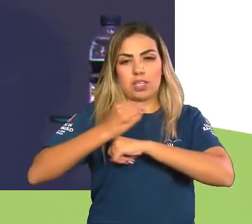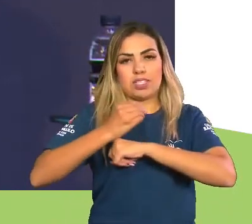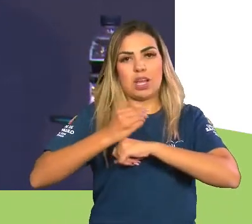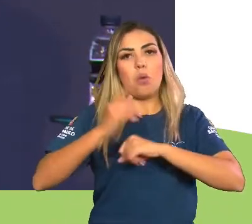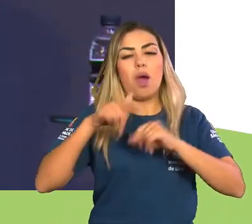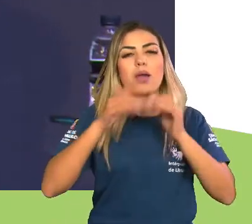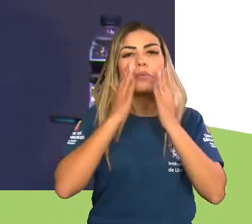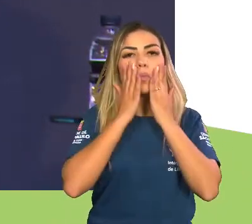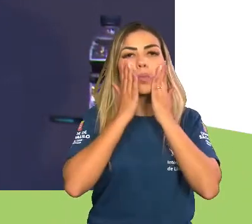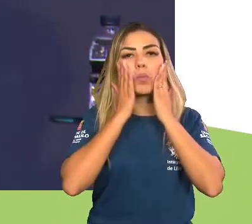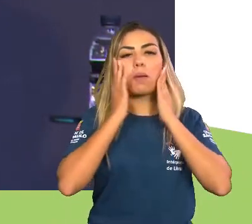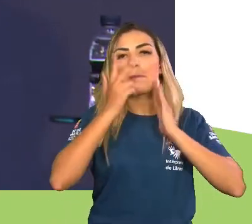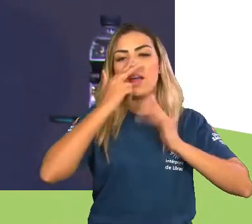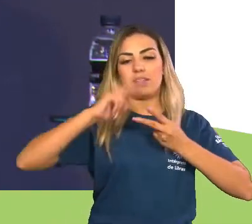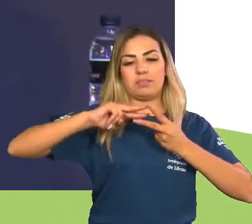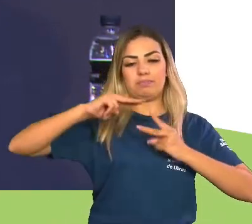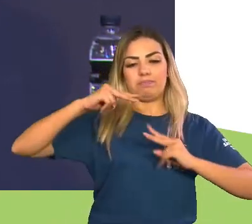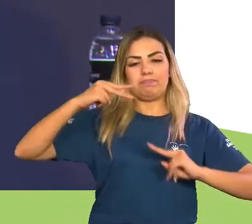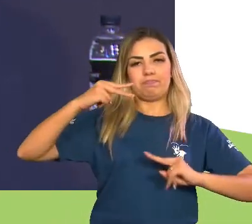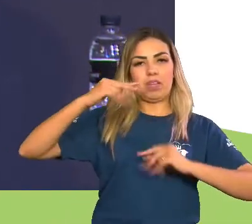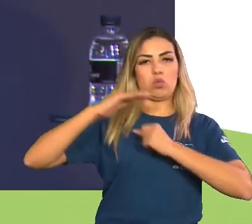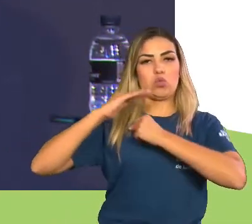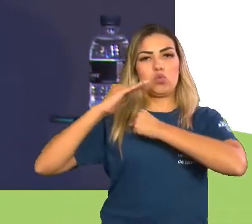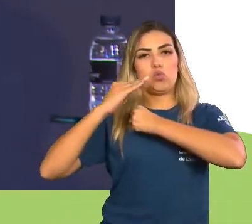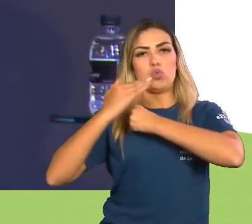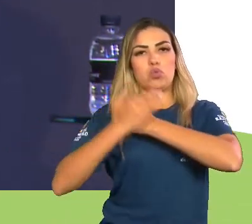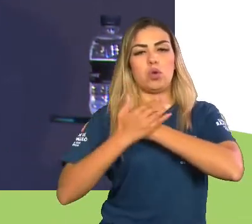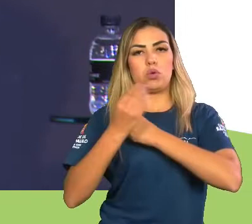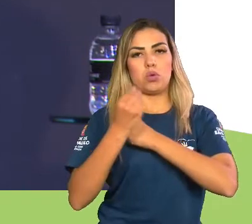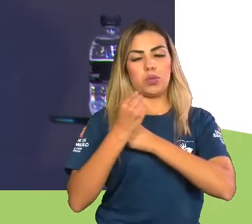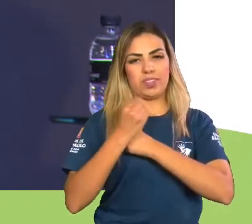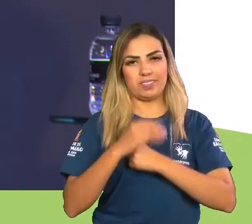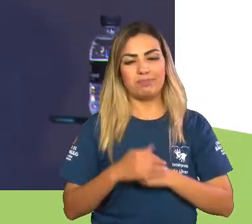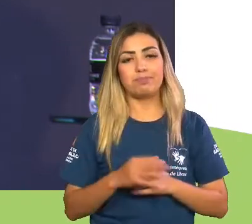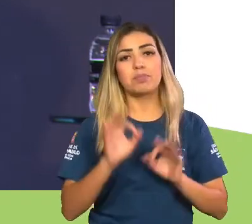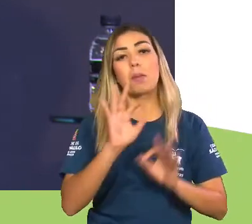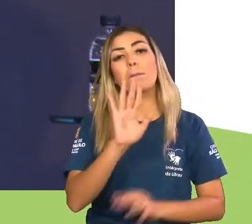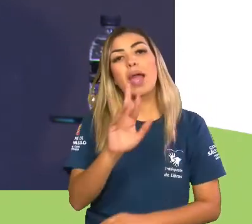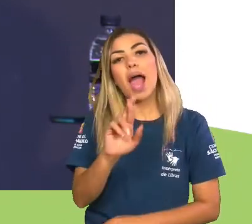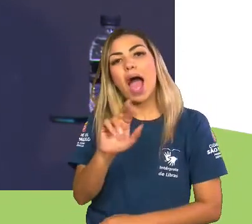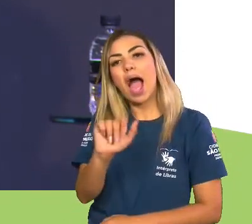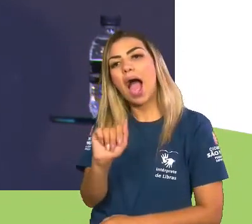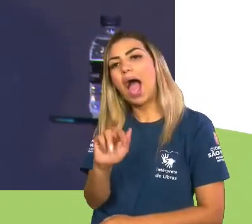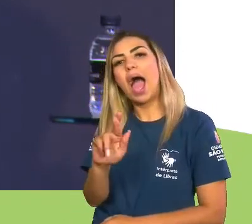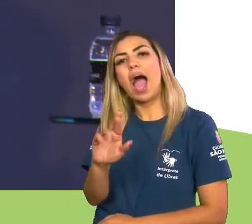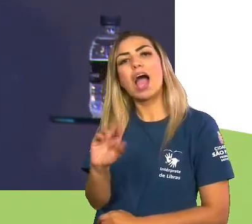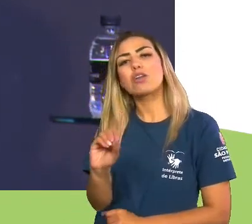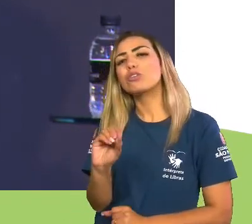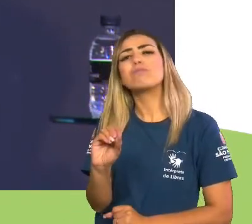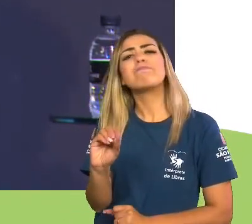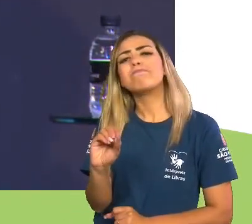né? Mas, para mim, então, raro é isso, raro é...